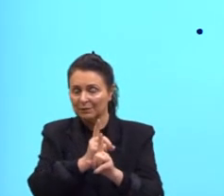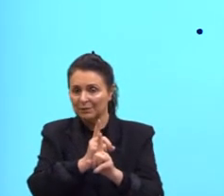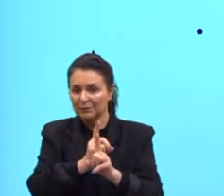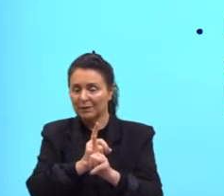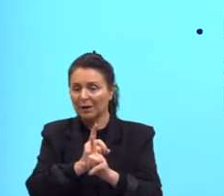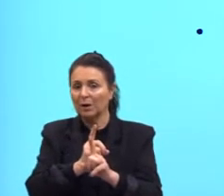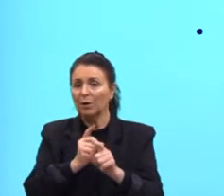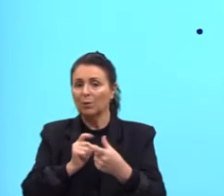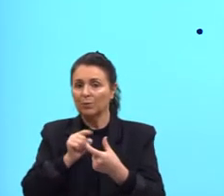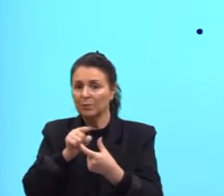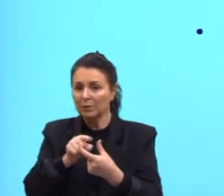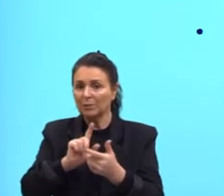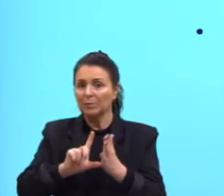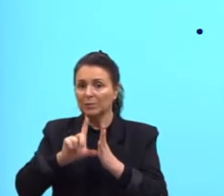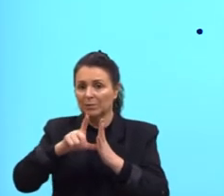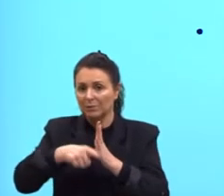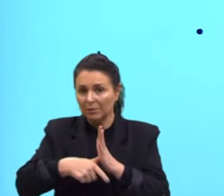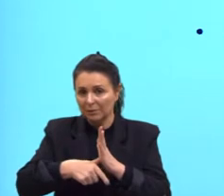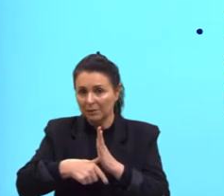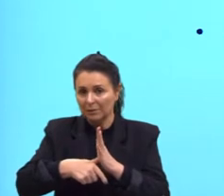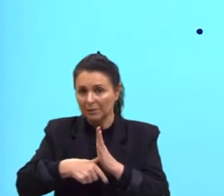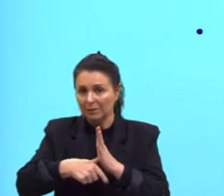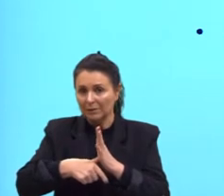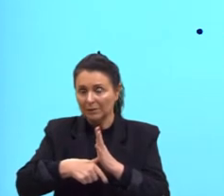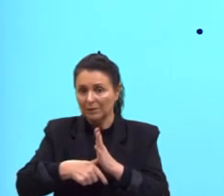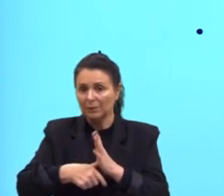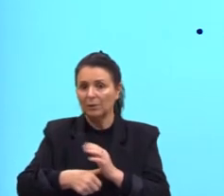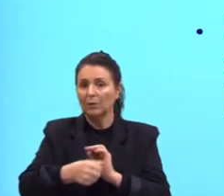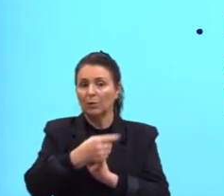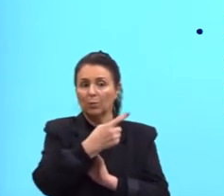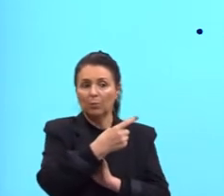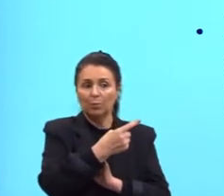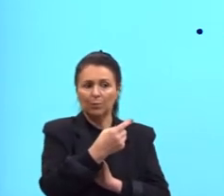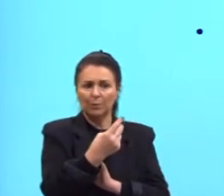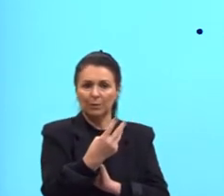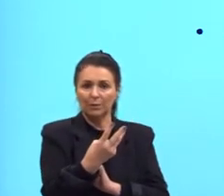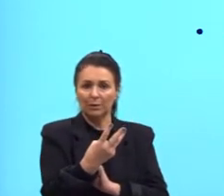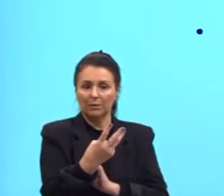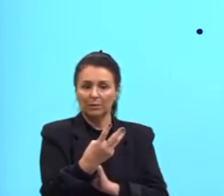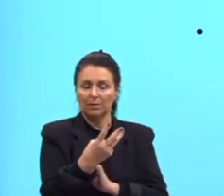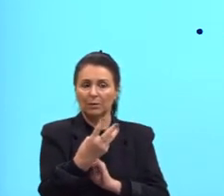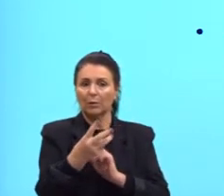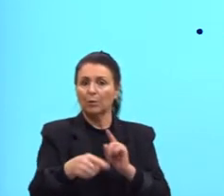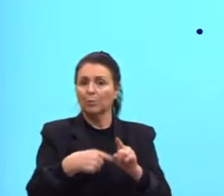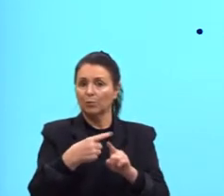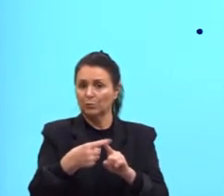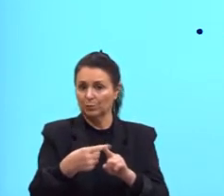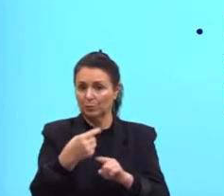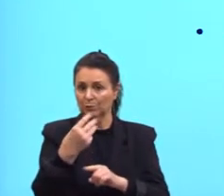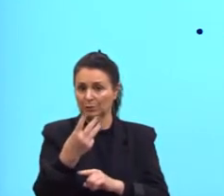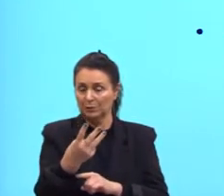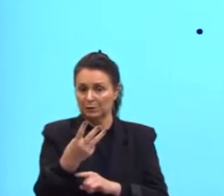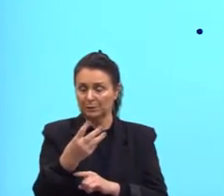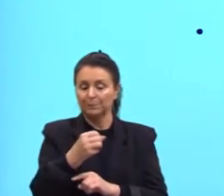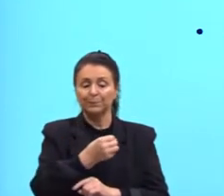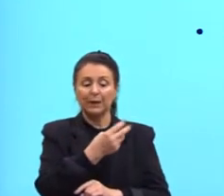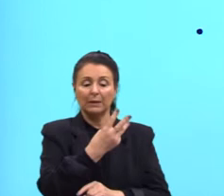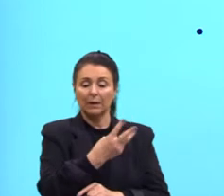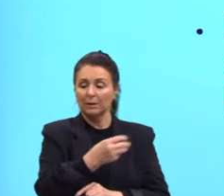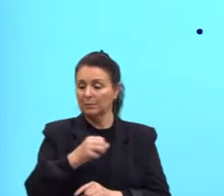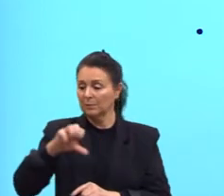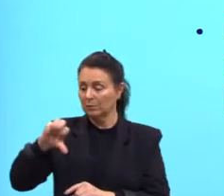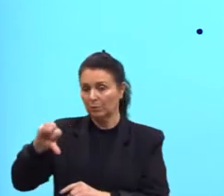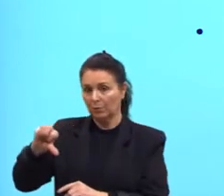termo que vem a seguir aqui então nós temos um para o três nós multiplicamos por três do três